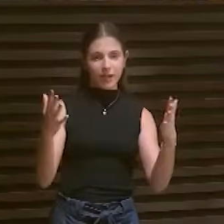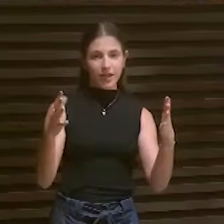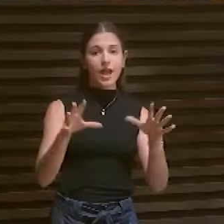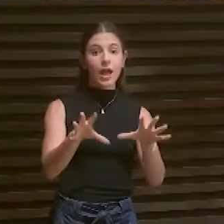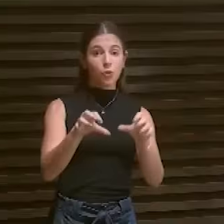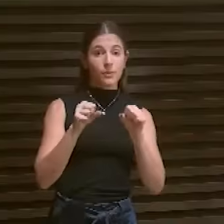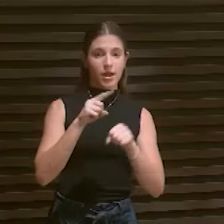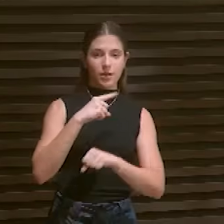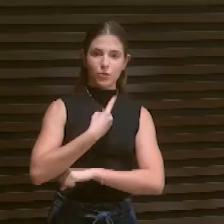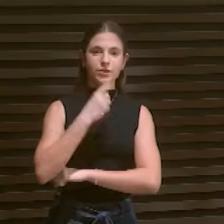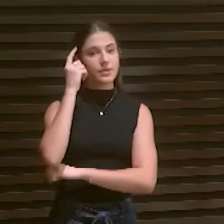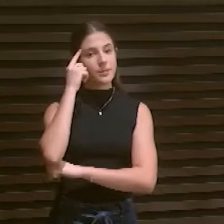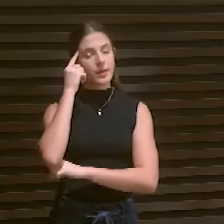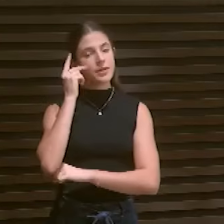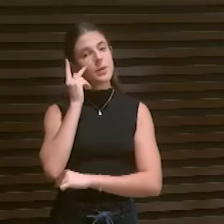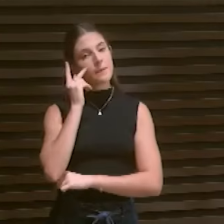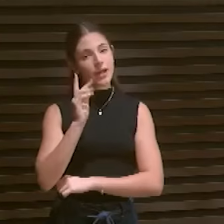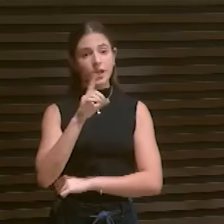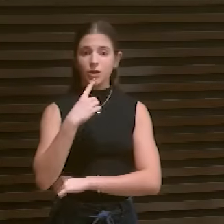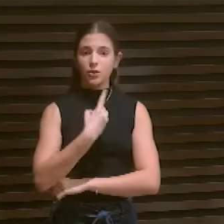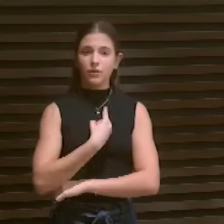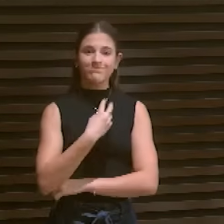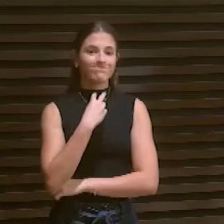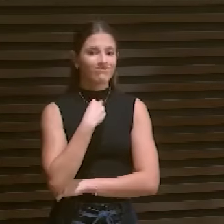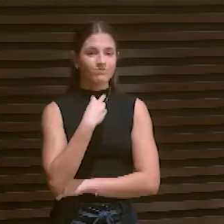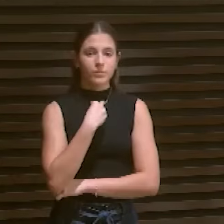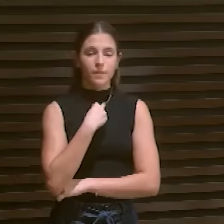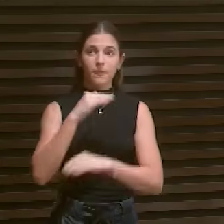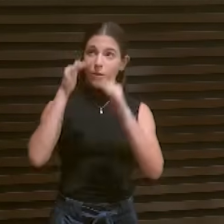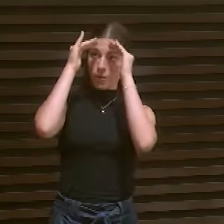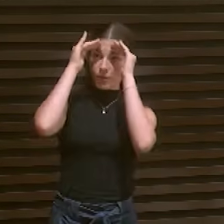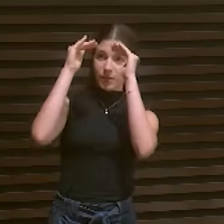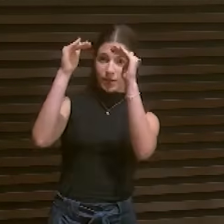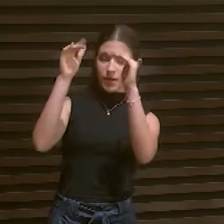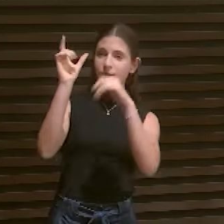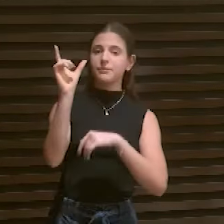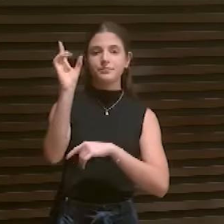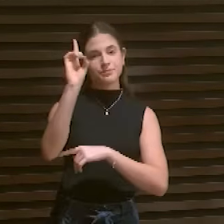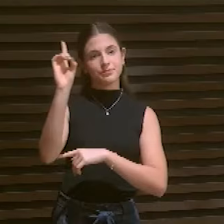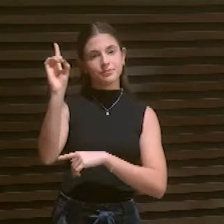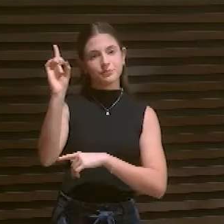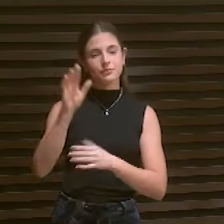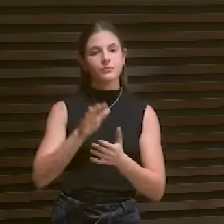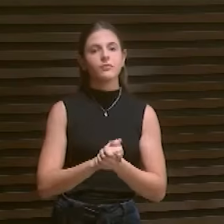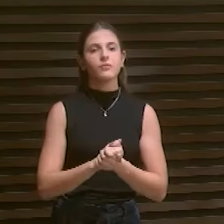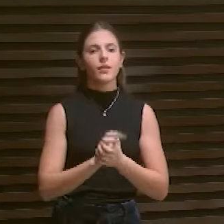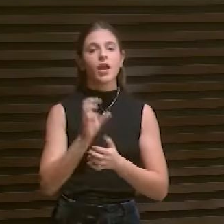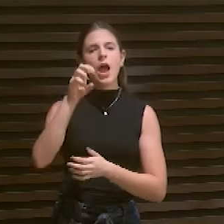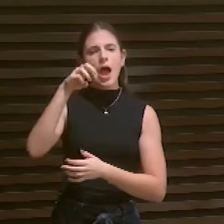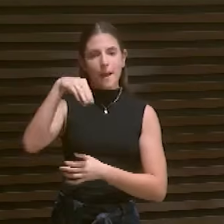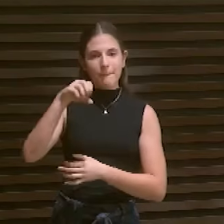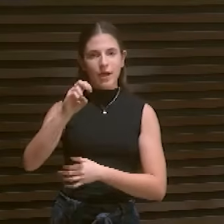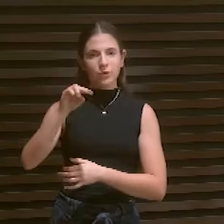nossa mente para que a gente não consiga obedecer a sua palavra. O Manuel falou aqui no